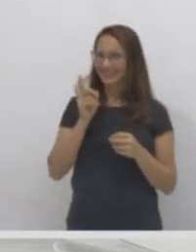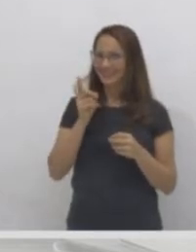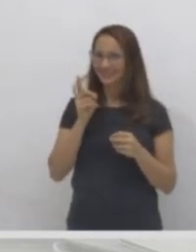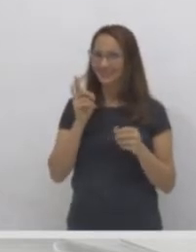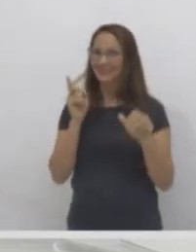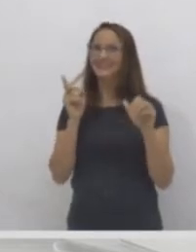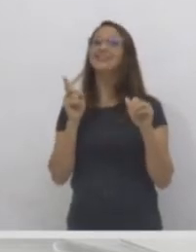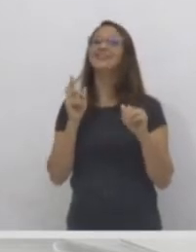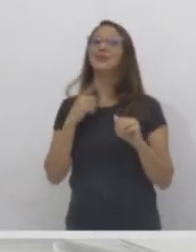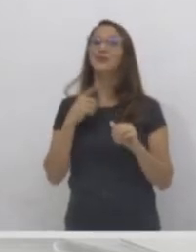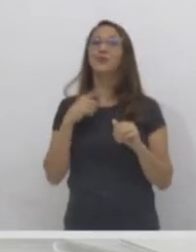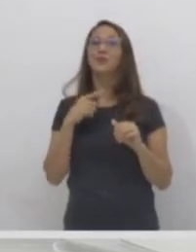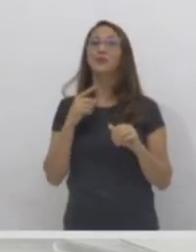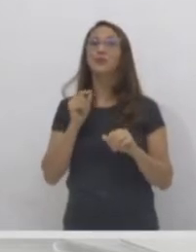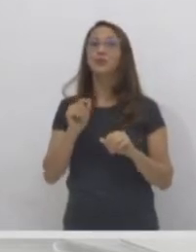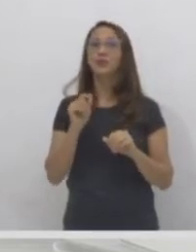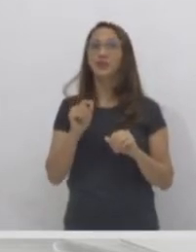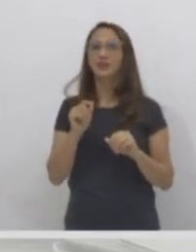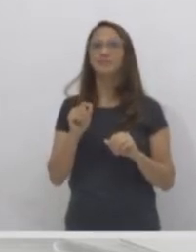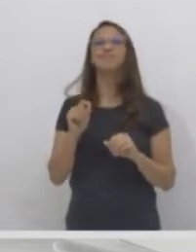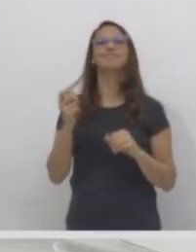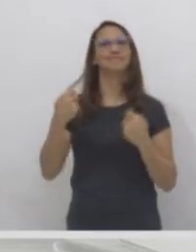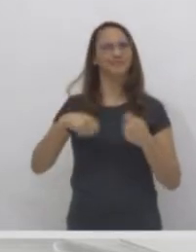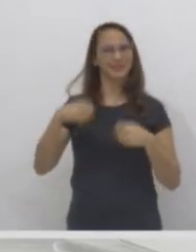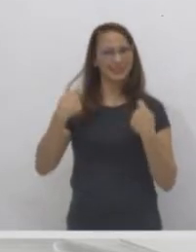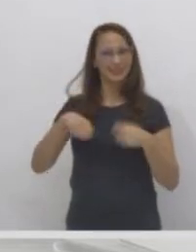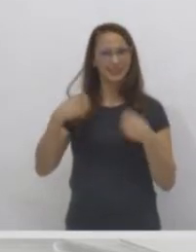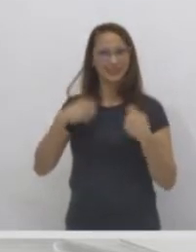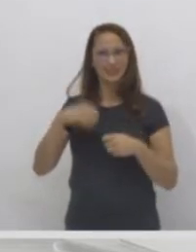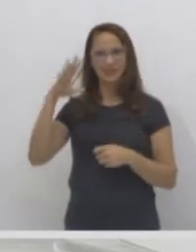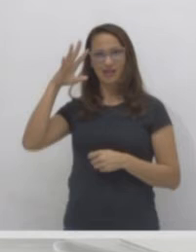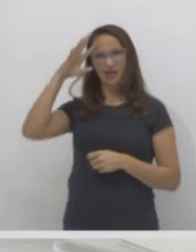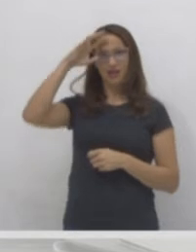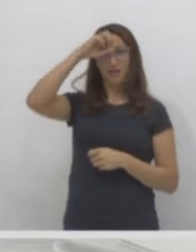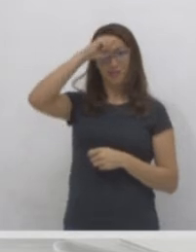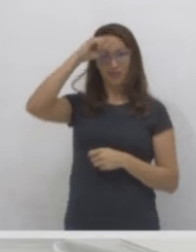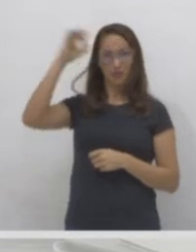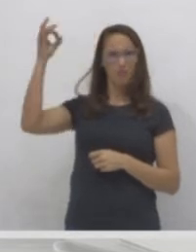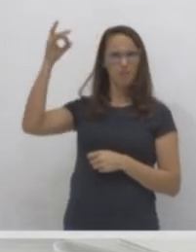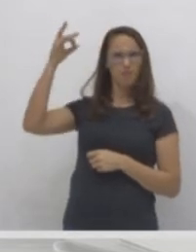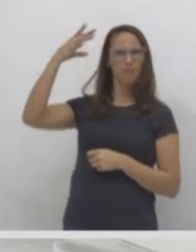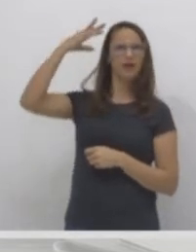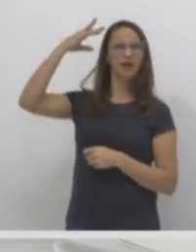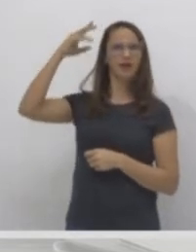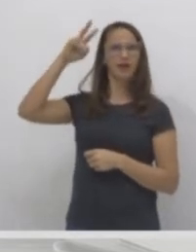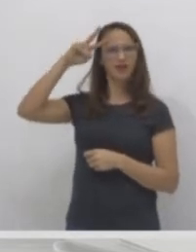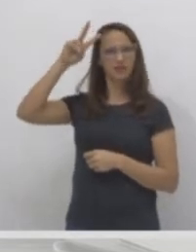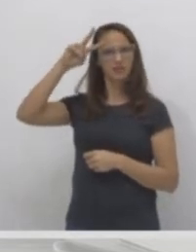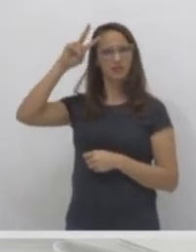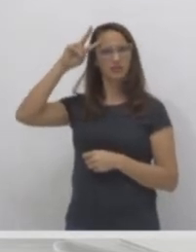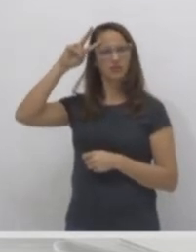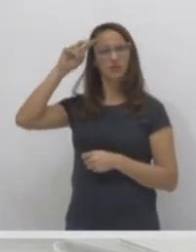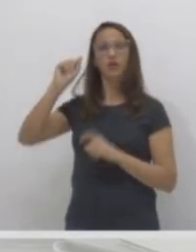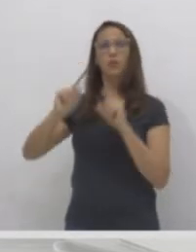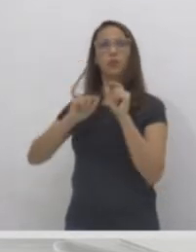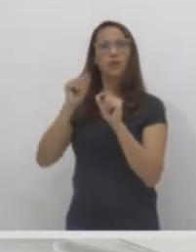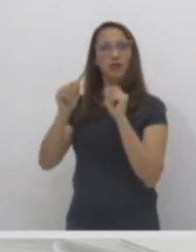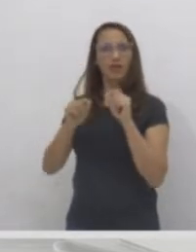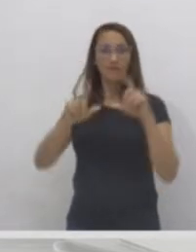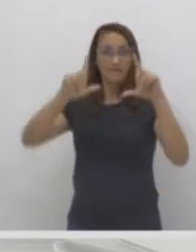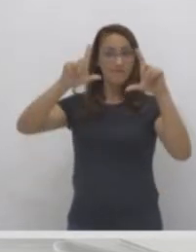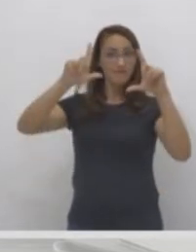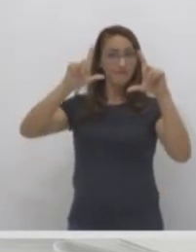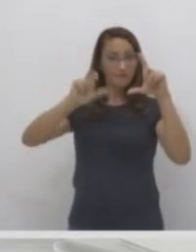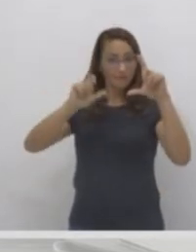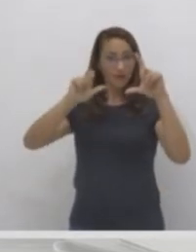você precisa colocar a moral da história. Esse é o momento que você tira a fotografia do slide para você ter